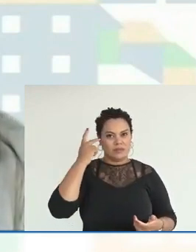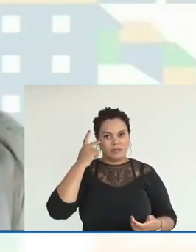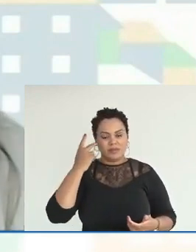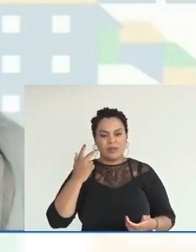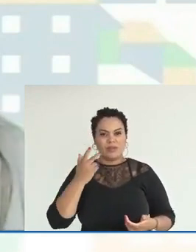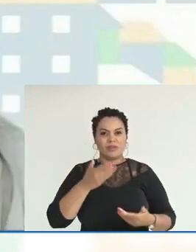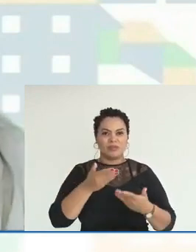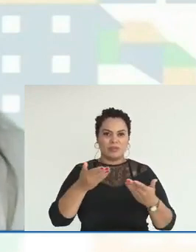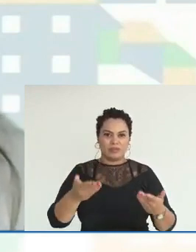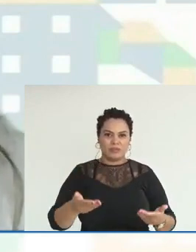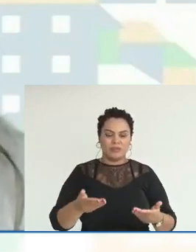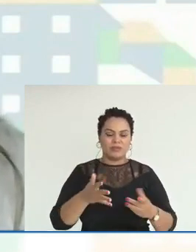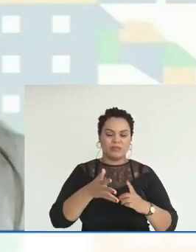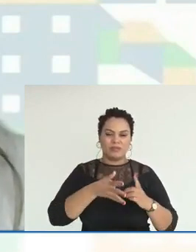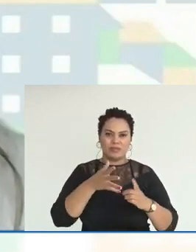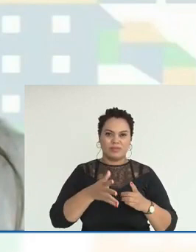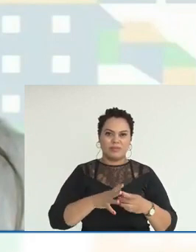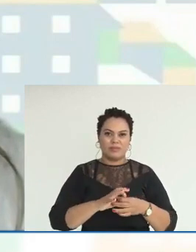com você.